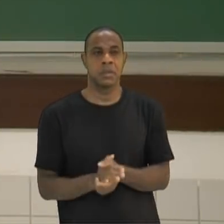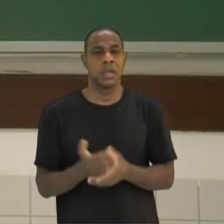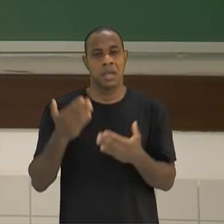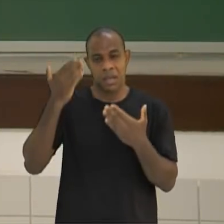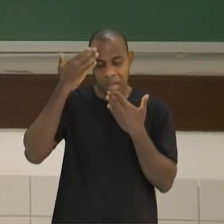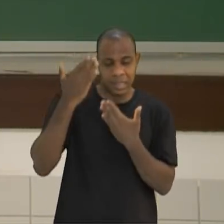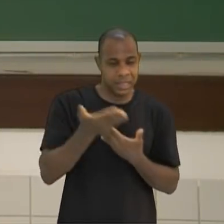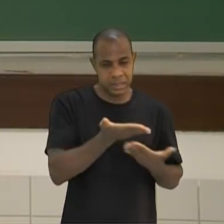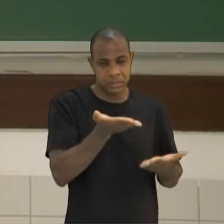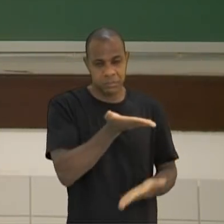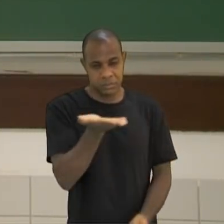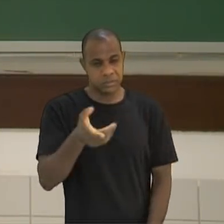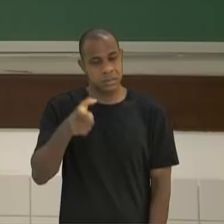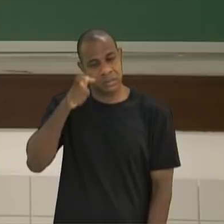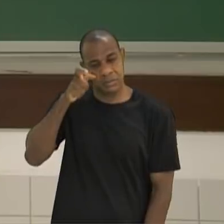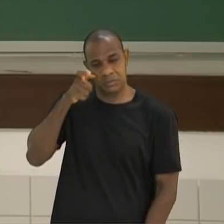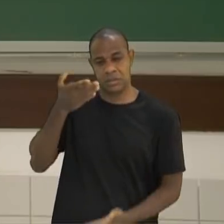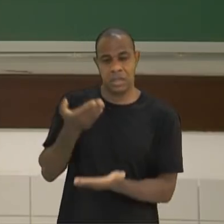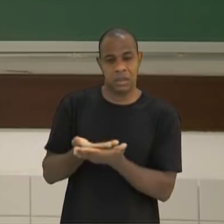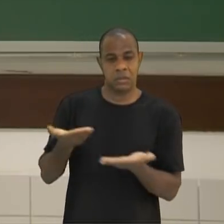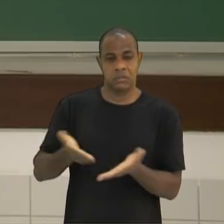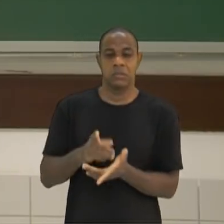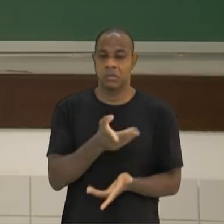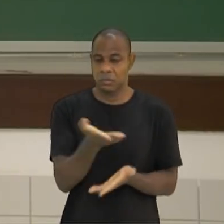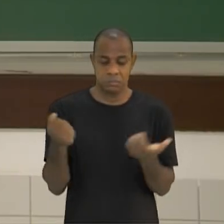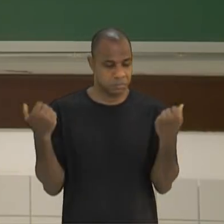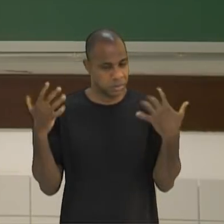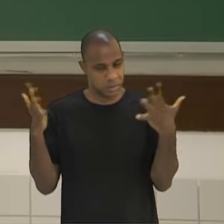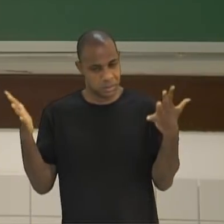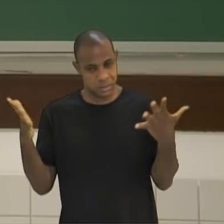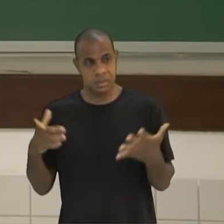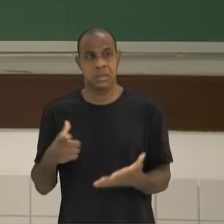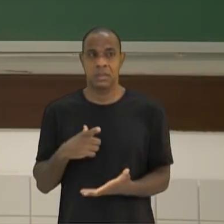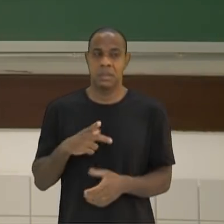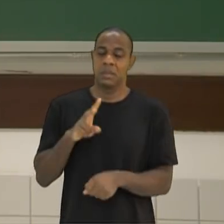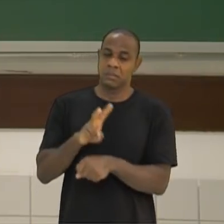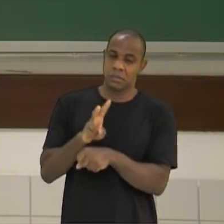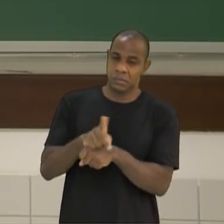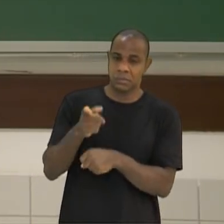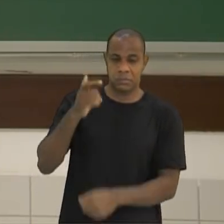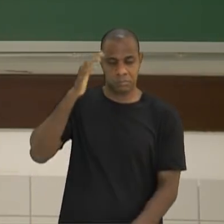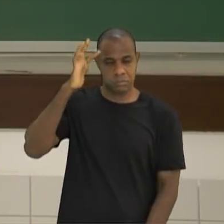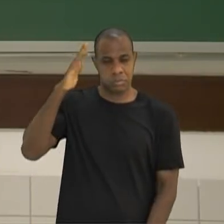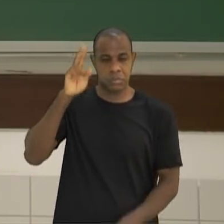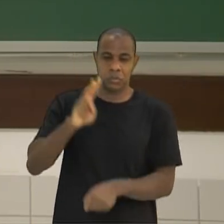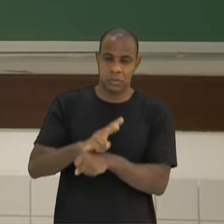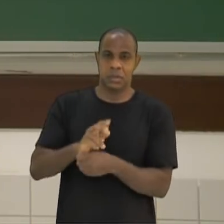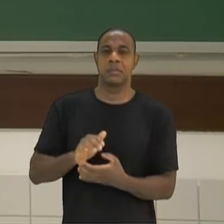participação de todos e todas e parabéns por estarem aí cuidando do intelecto de vocês.